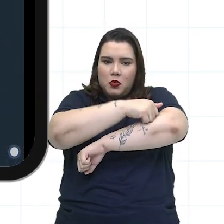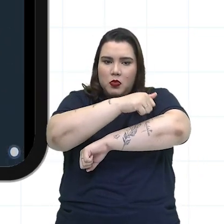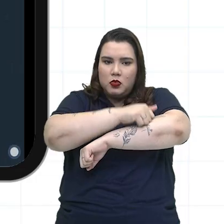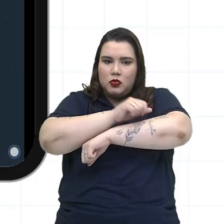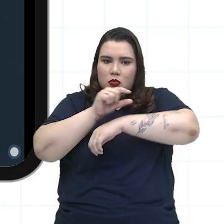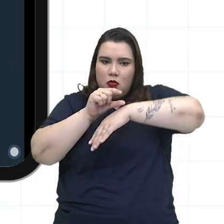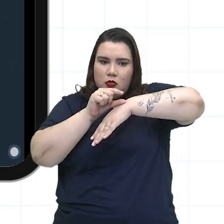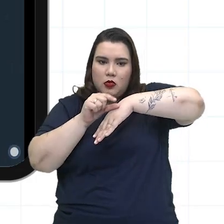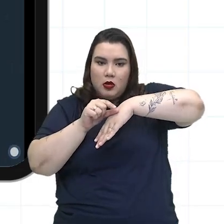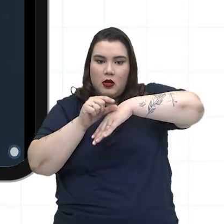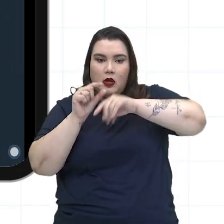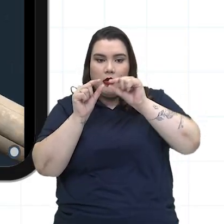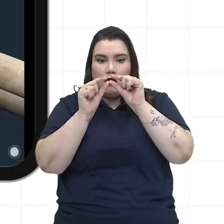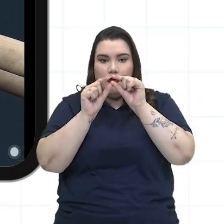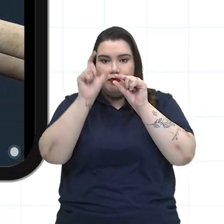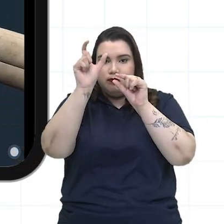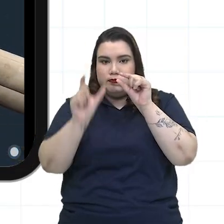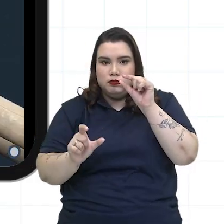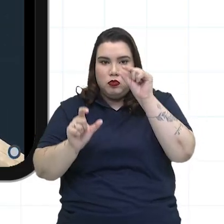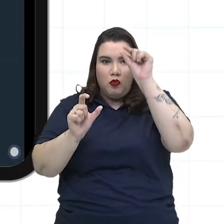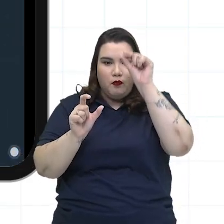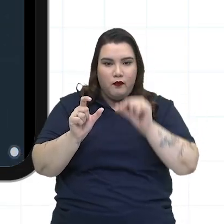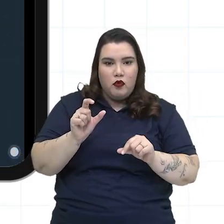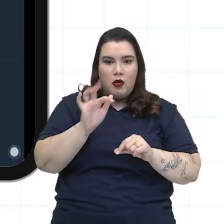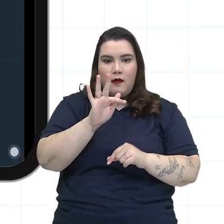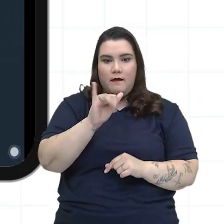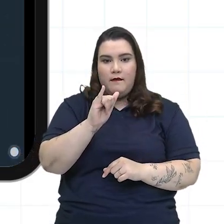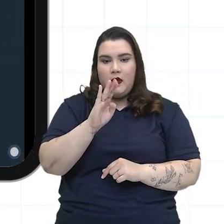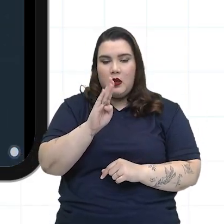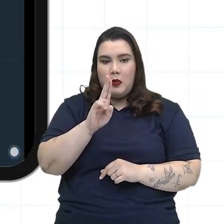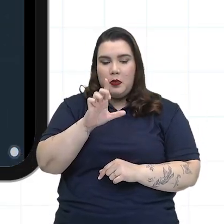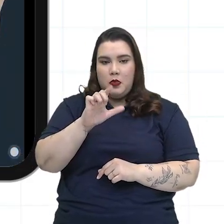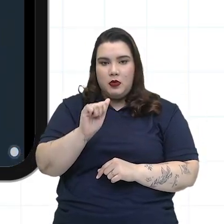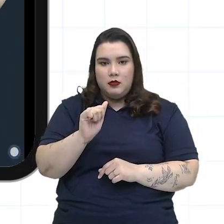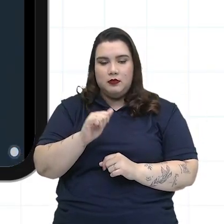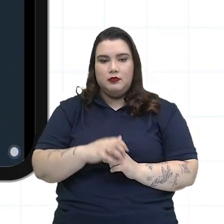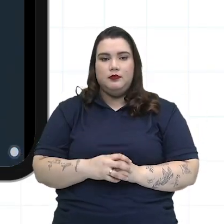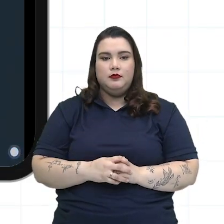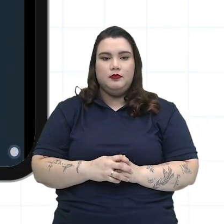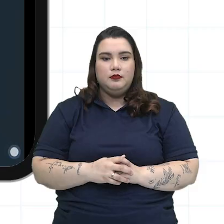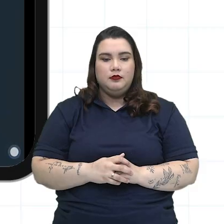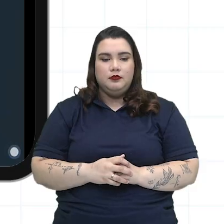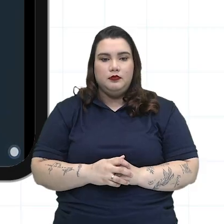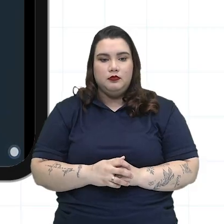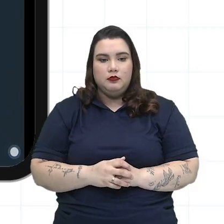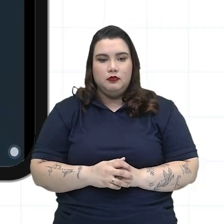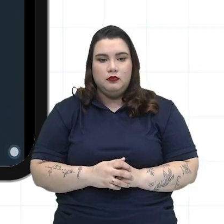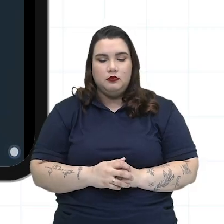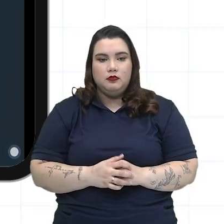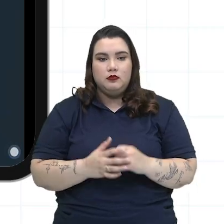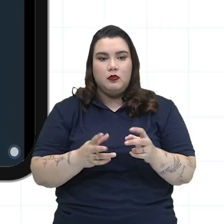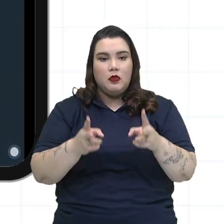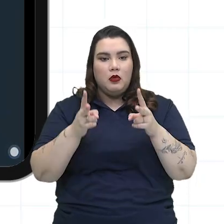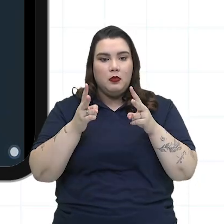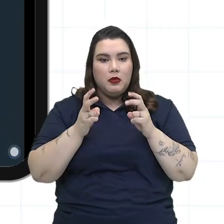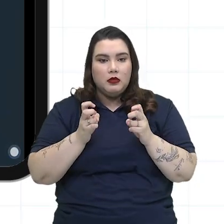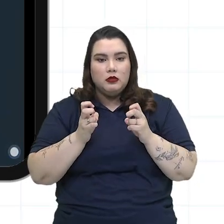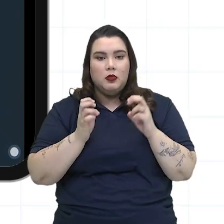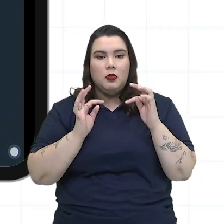temos a fíbula, certo? E com isso, ó, nós estamos vendo